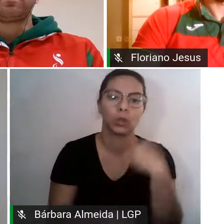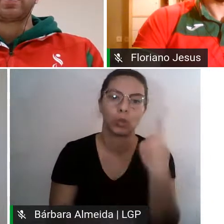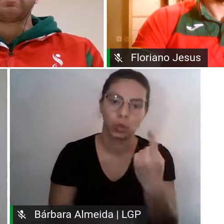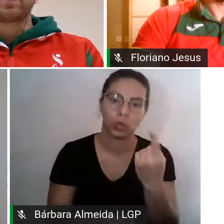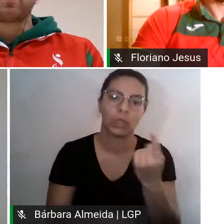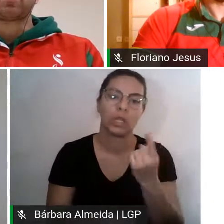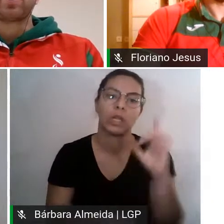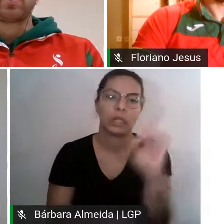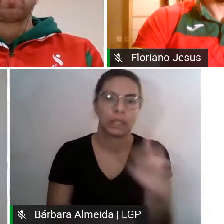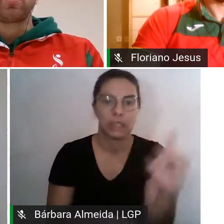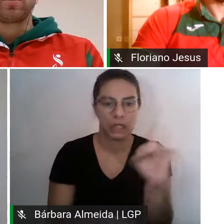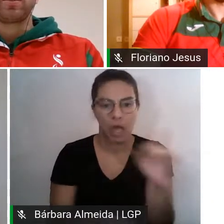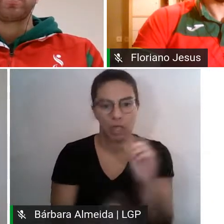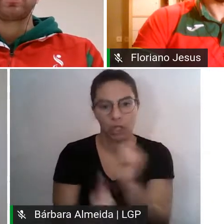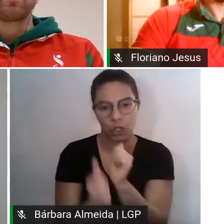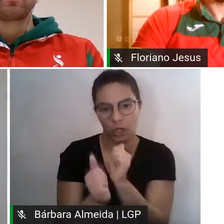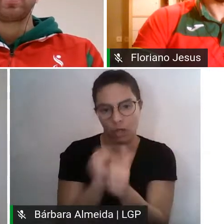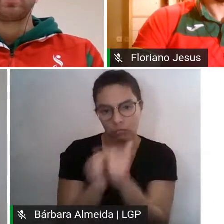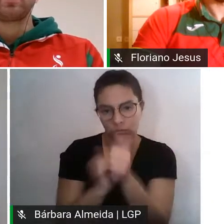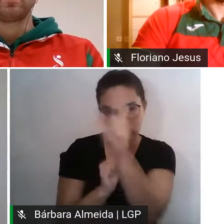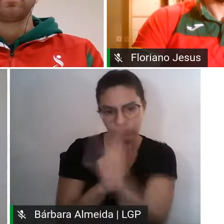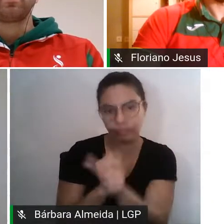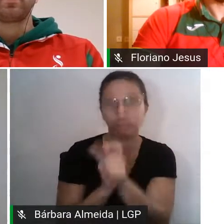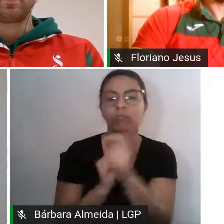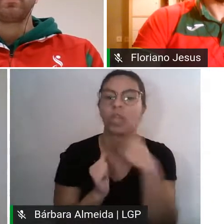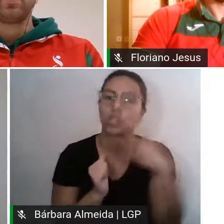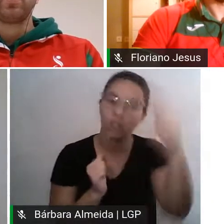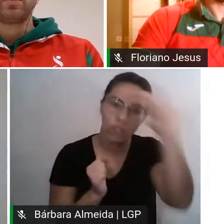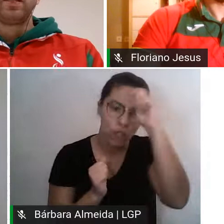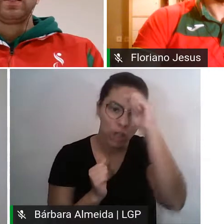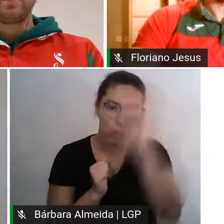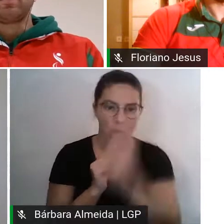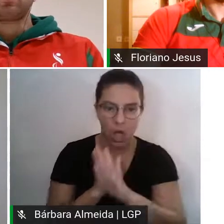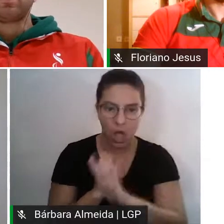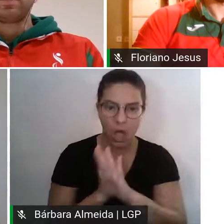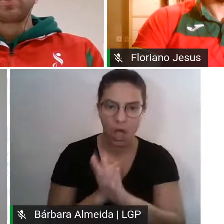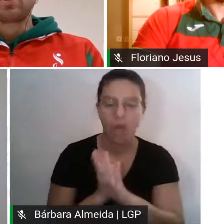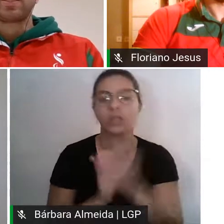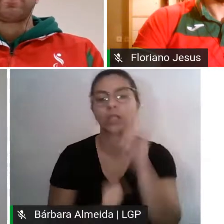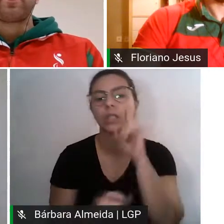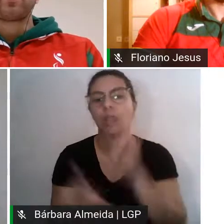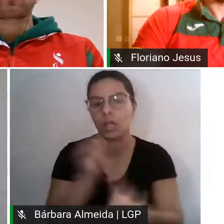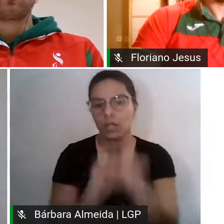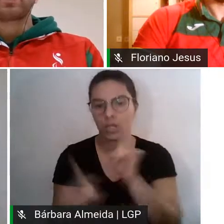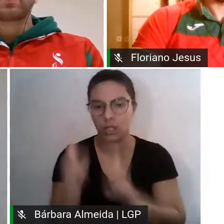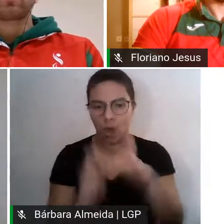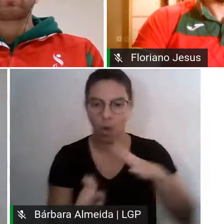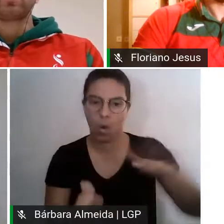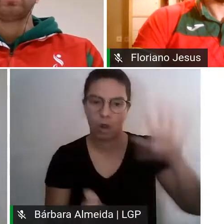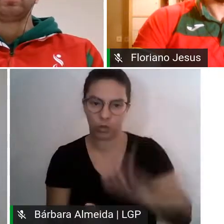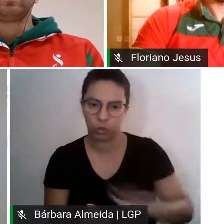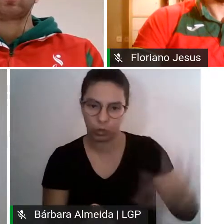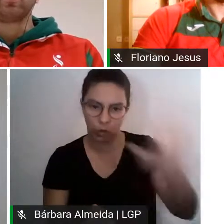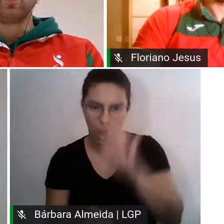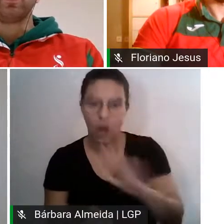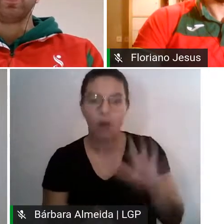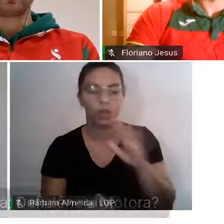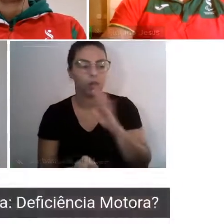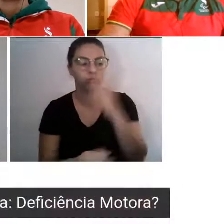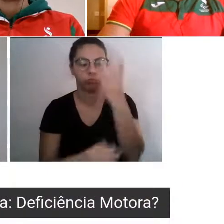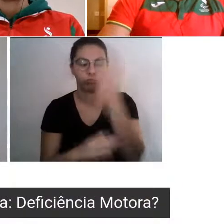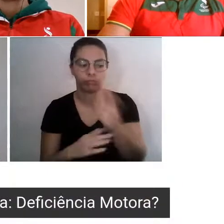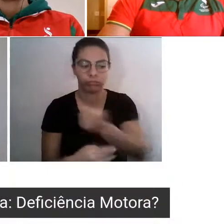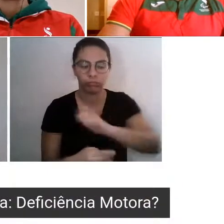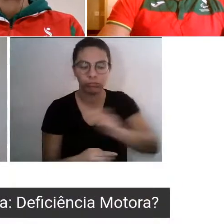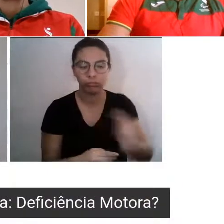a participar nos estágios da Seleção Nacional de para badminton, e temos também já vários contactos de